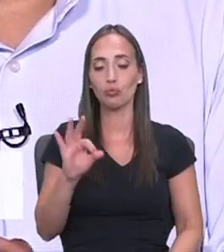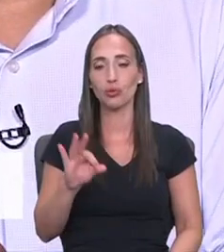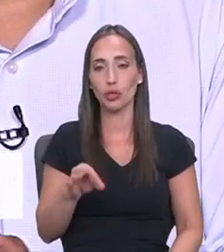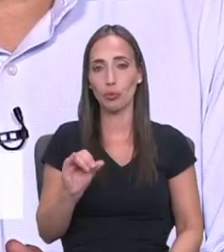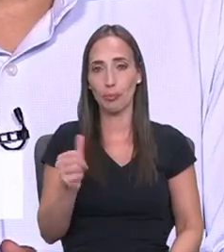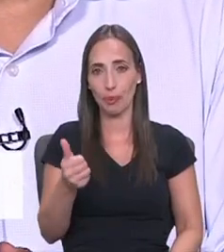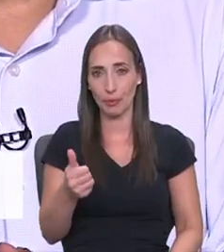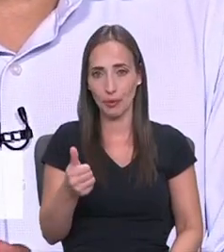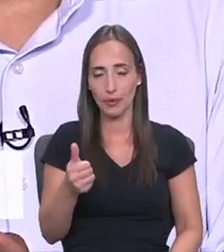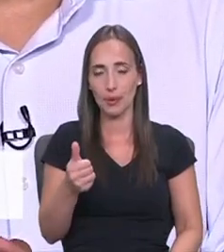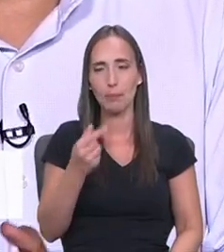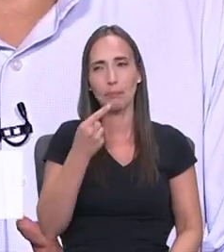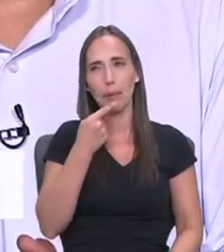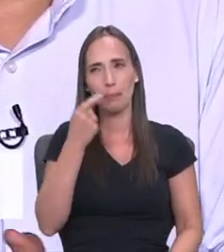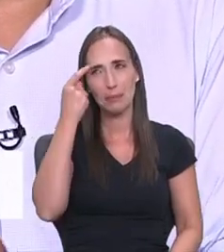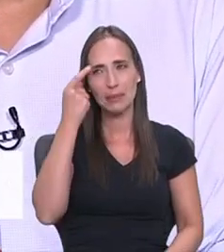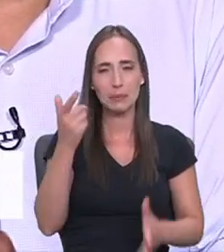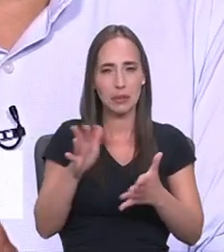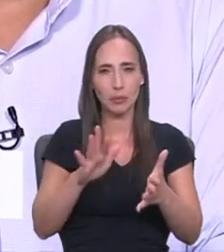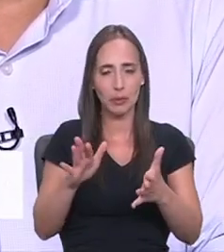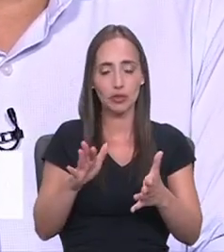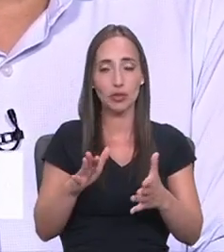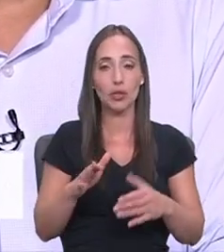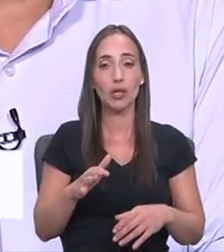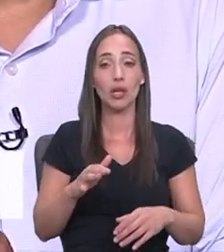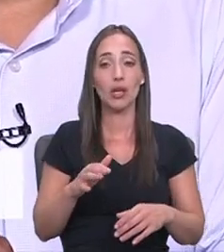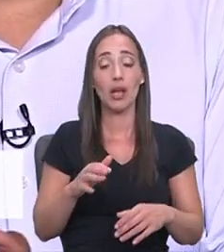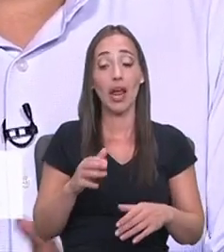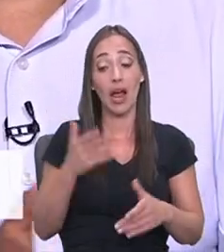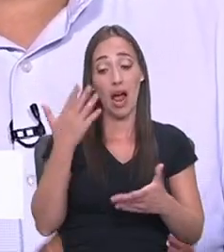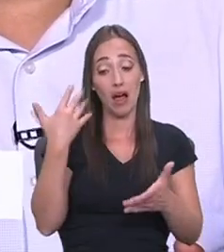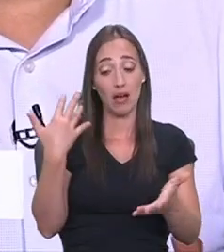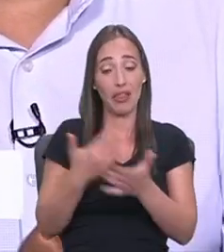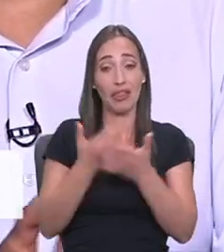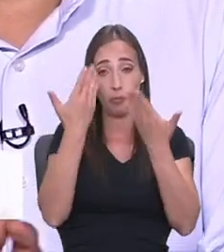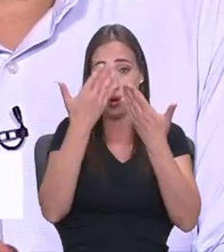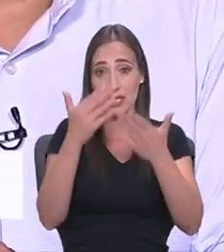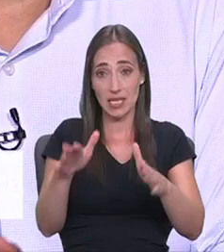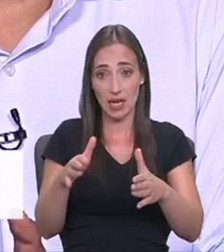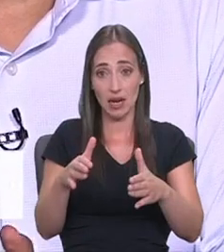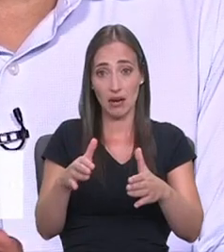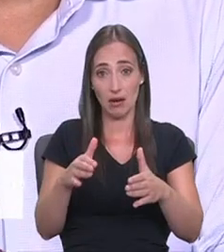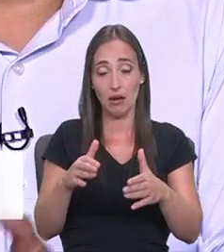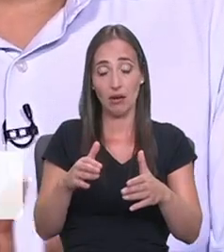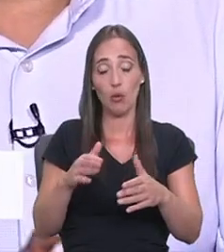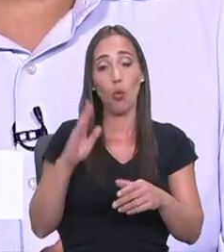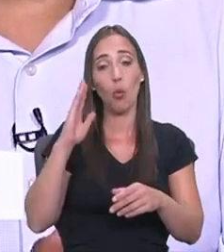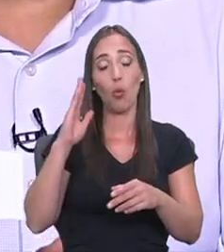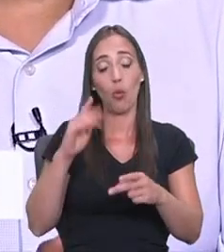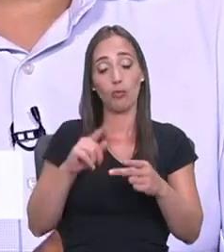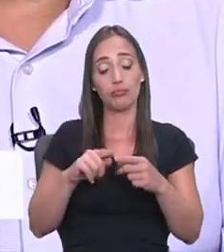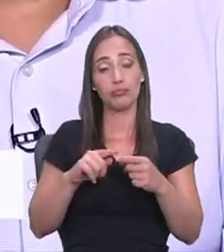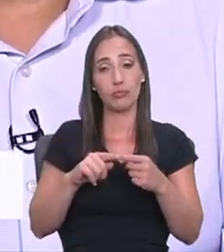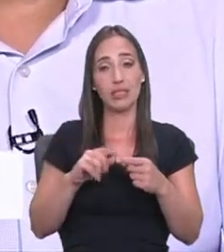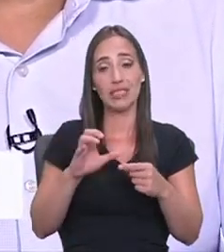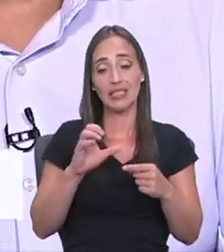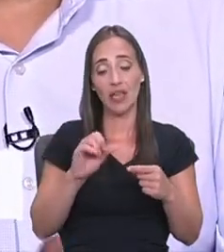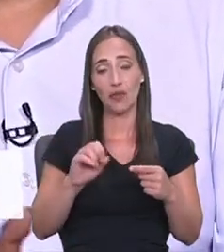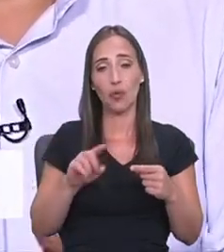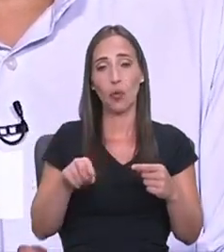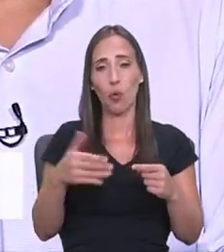termos uma ideia do que é que isto significa é o segundo super hábit em democracia após os os 0,2 ou 0,1 do Mário Centeno em